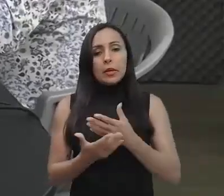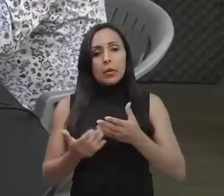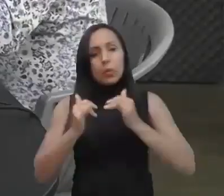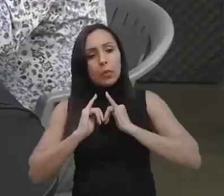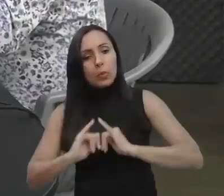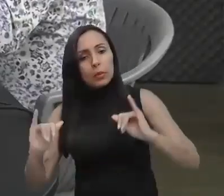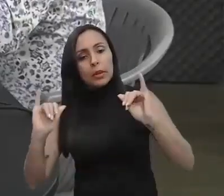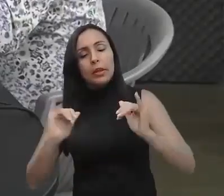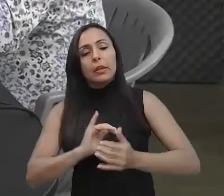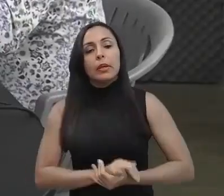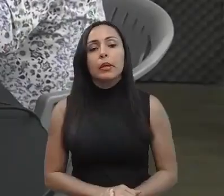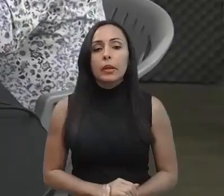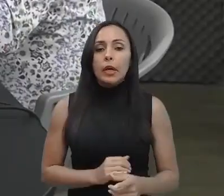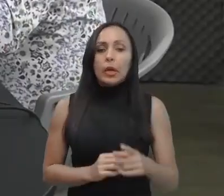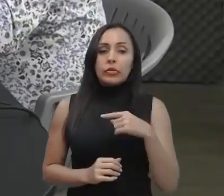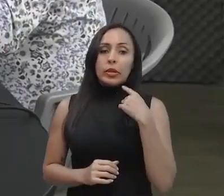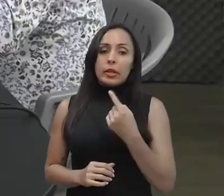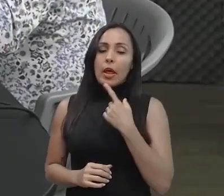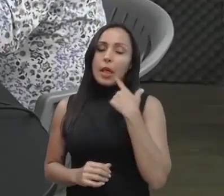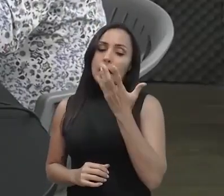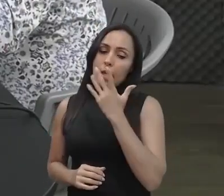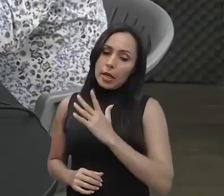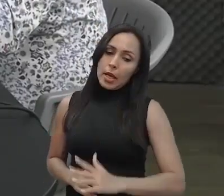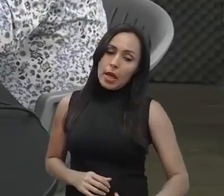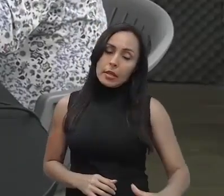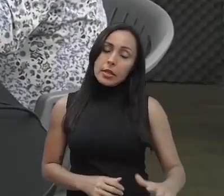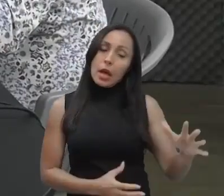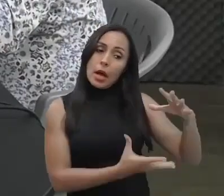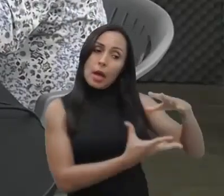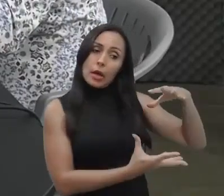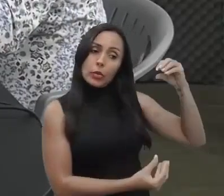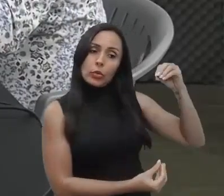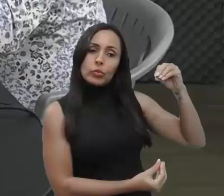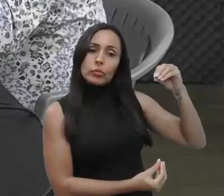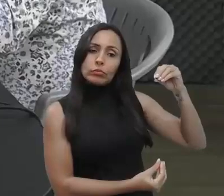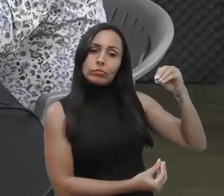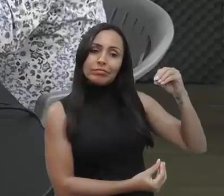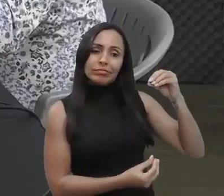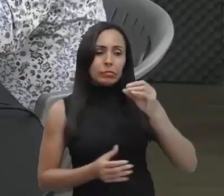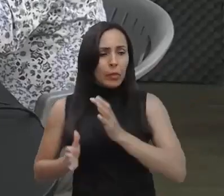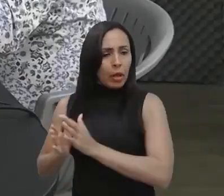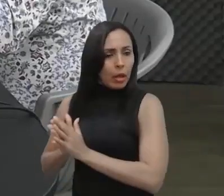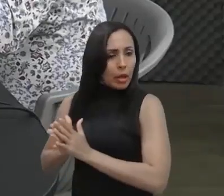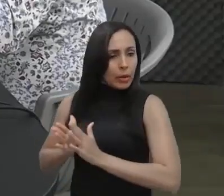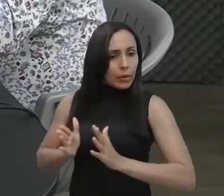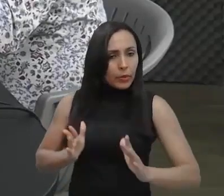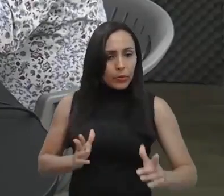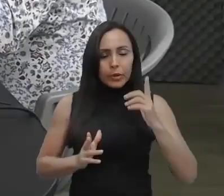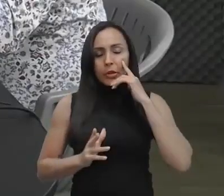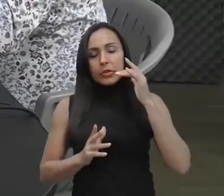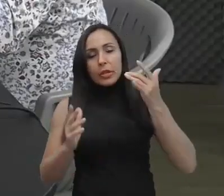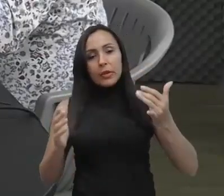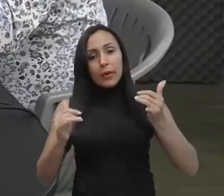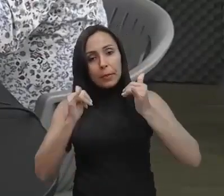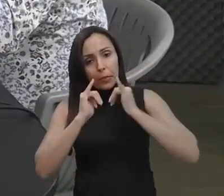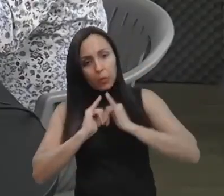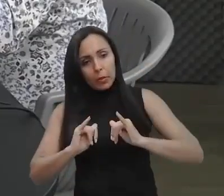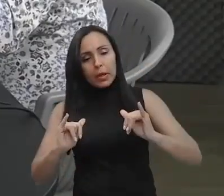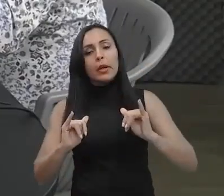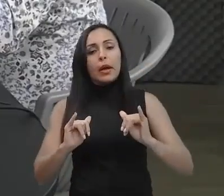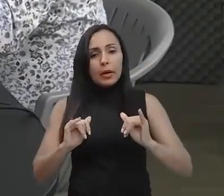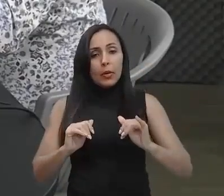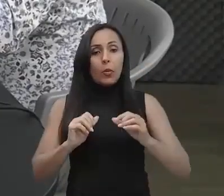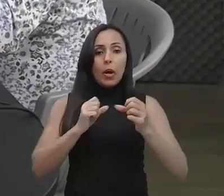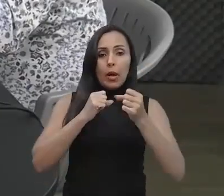gente tem de criança a idoso sabe então quando a gente vai publicar uma matéria de um